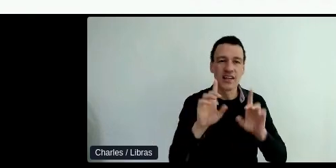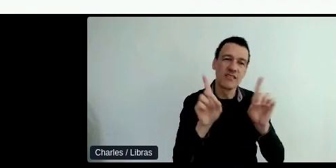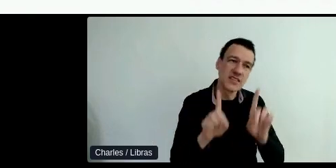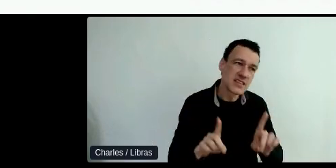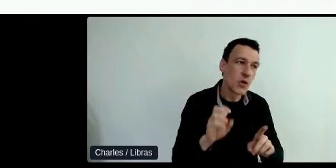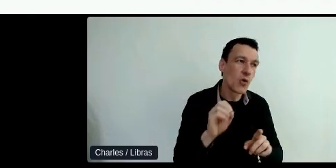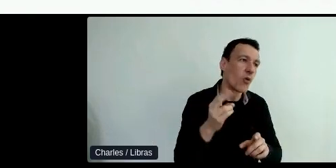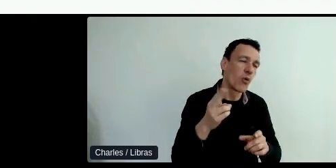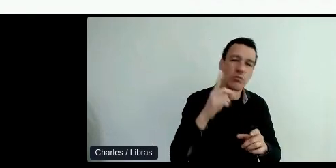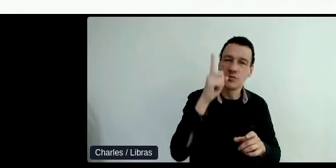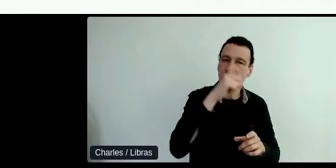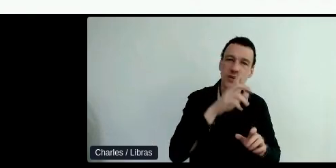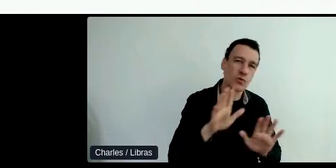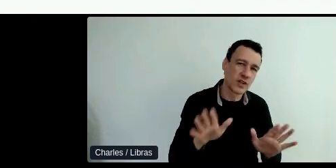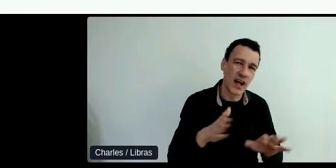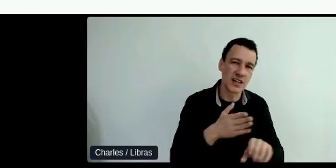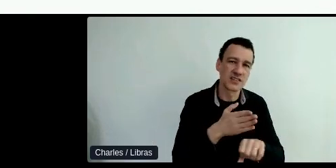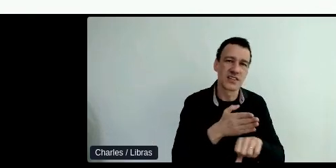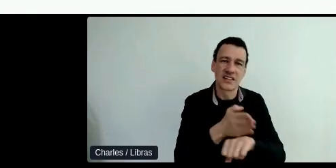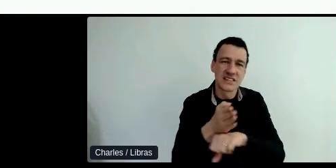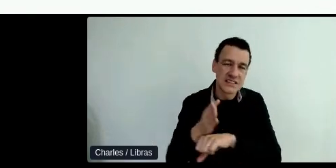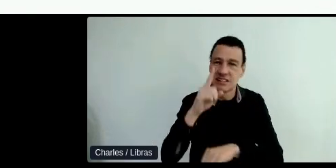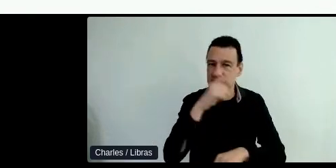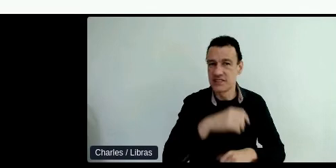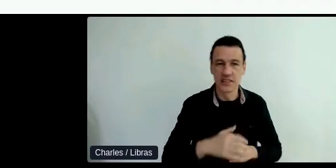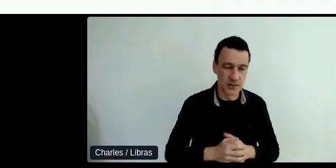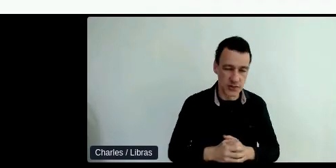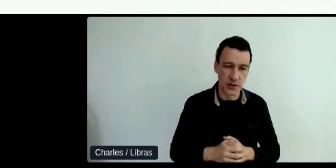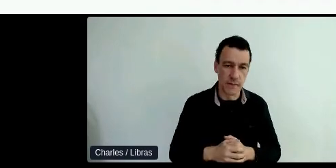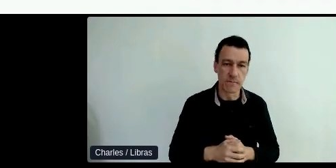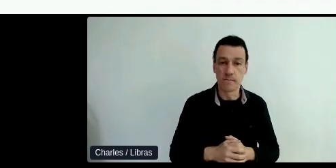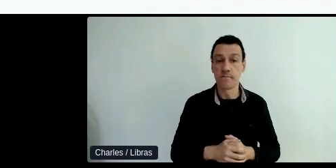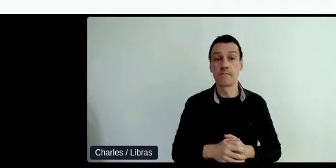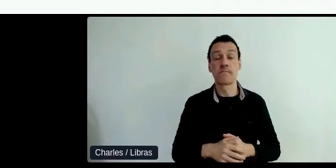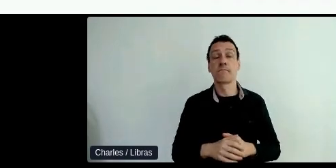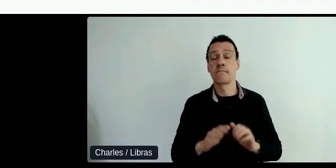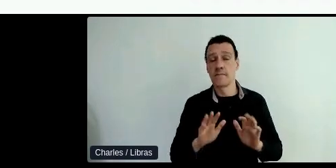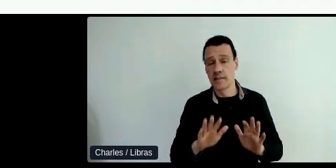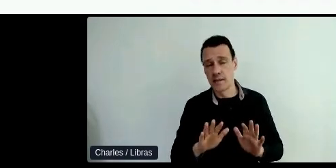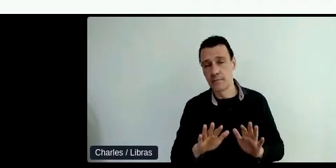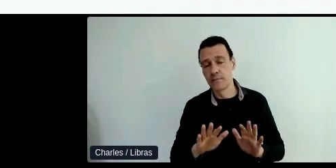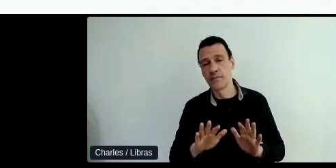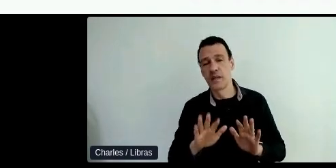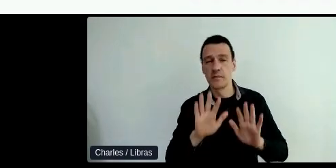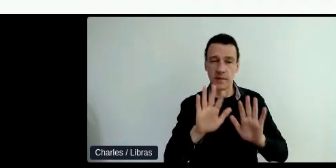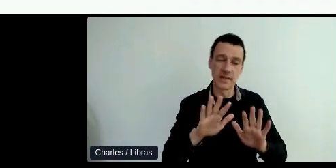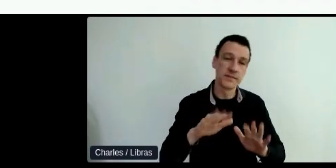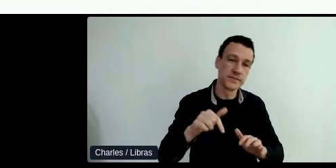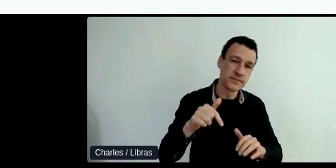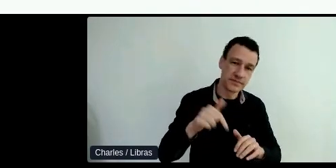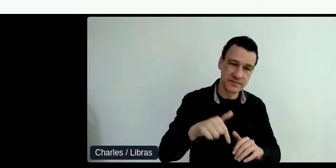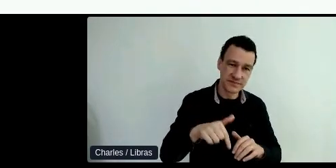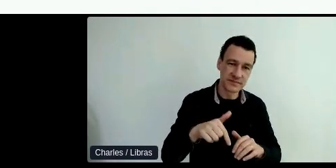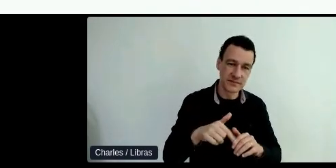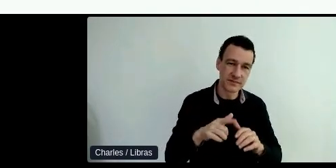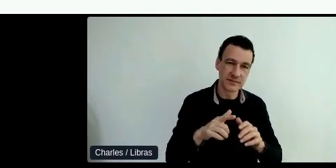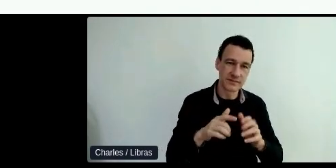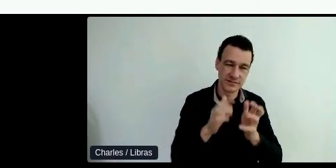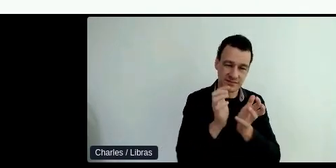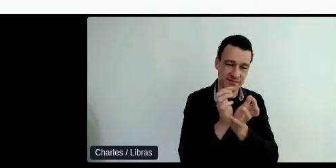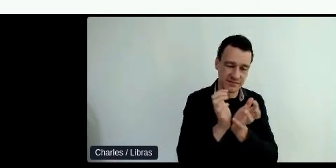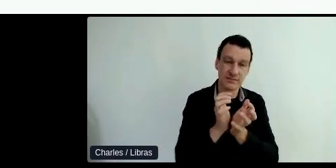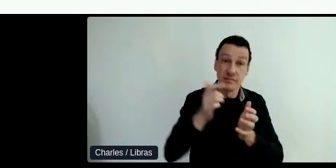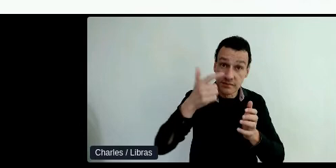Então, só que nesse grupo mais recente, cada vez mais vai ser incorporado,